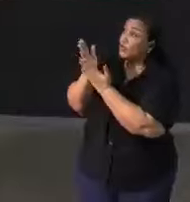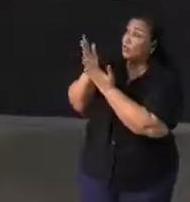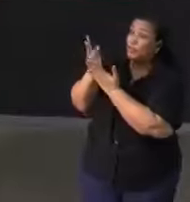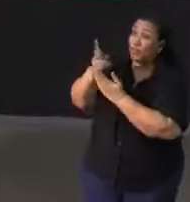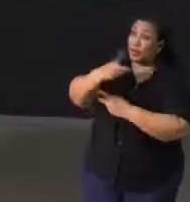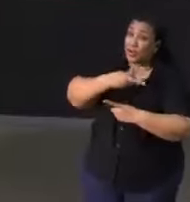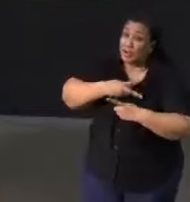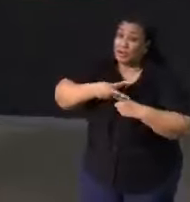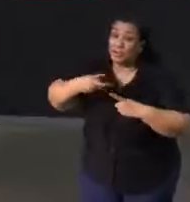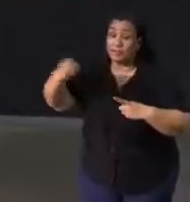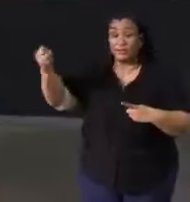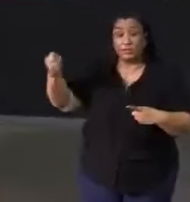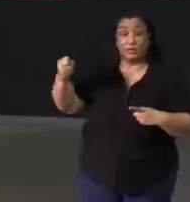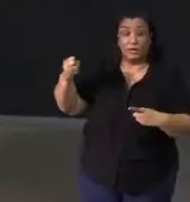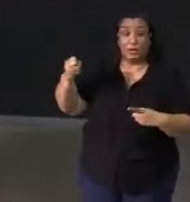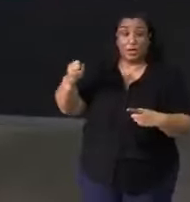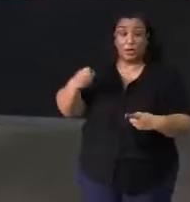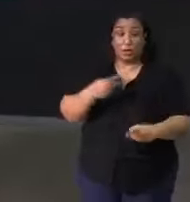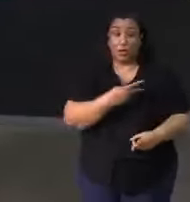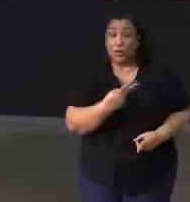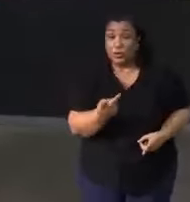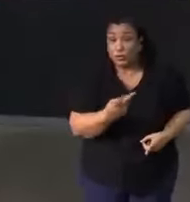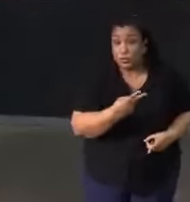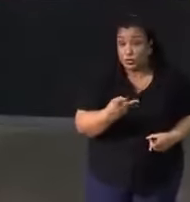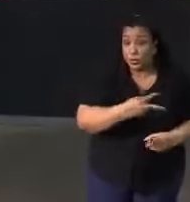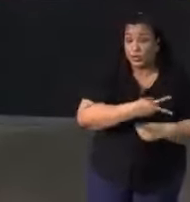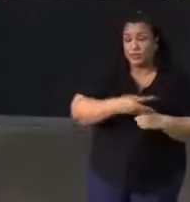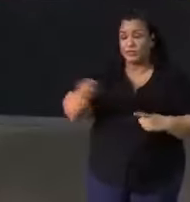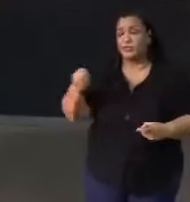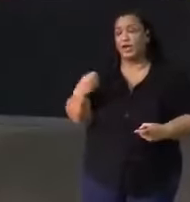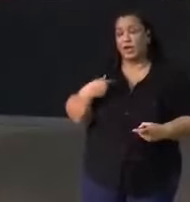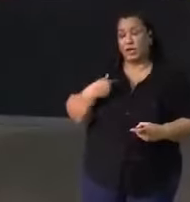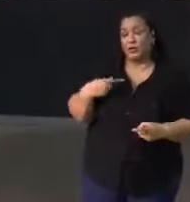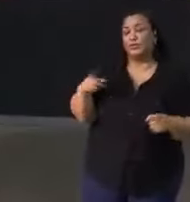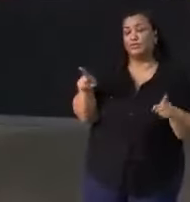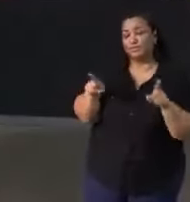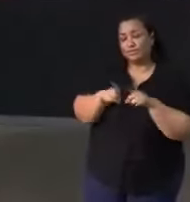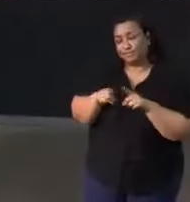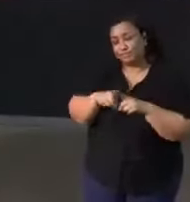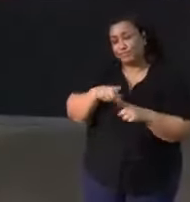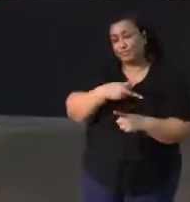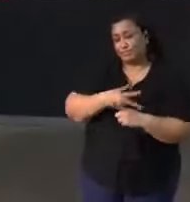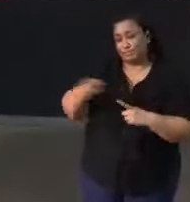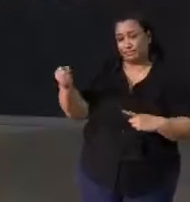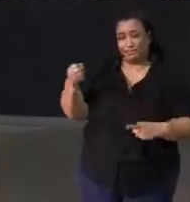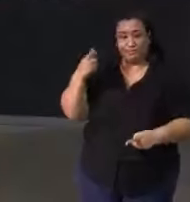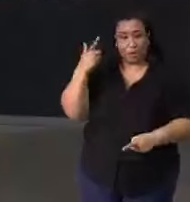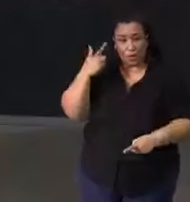vitória. Diga: eles venceram, eu também vou vencer.